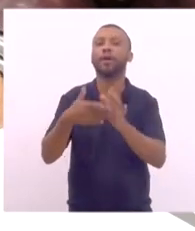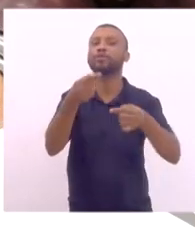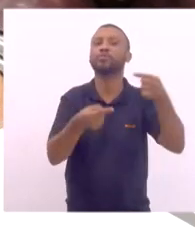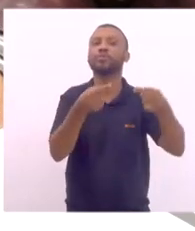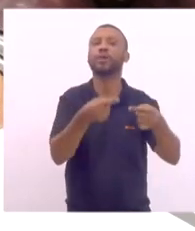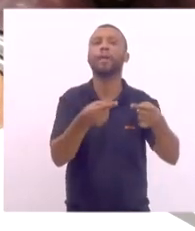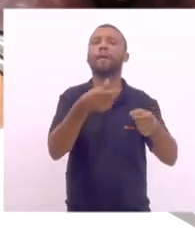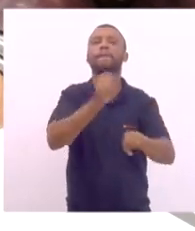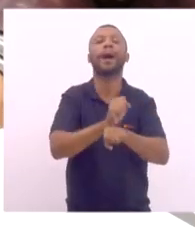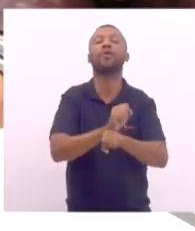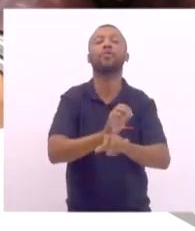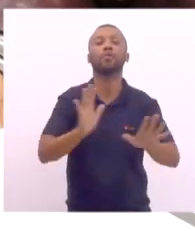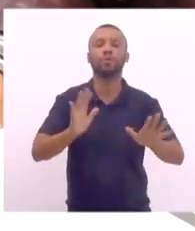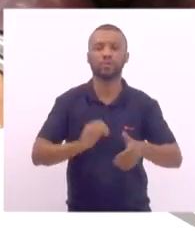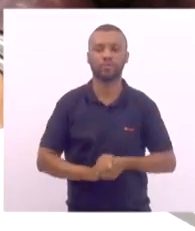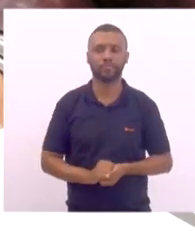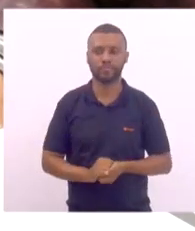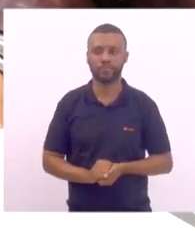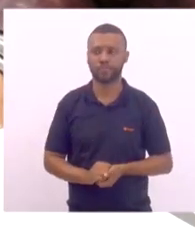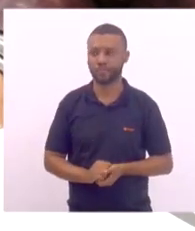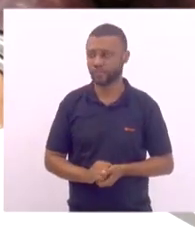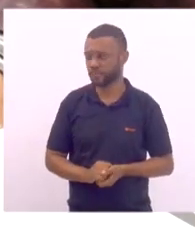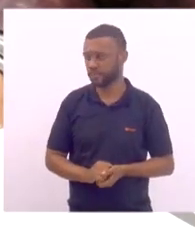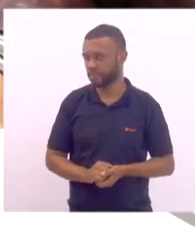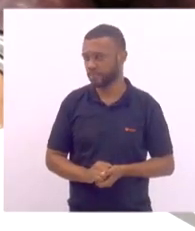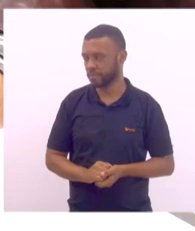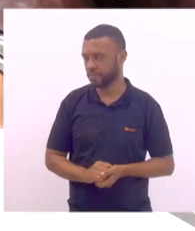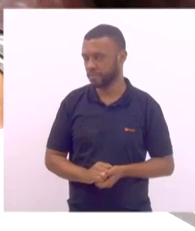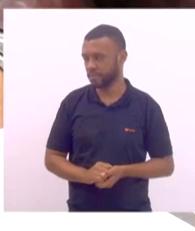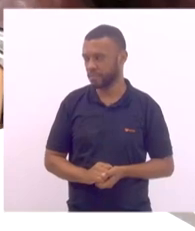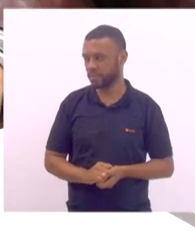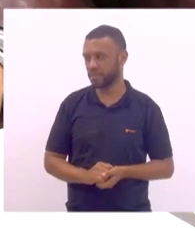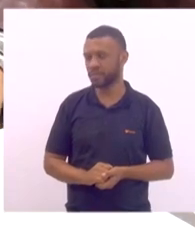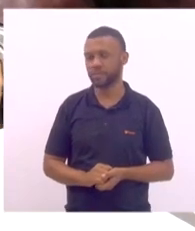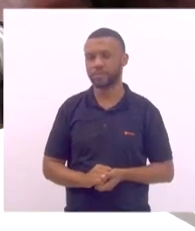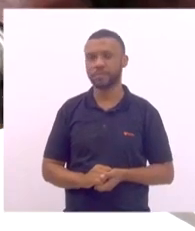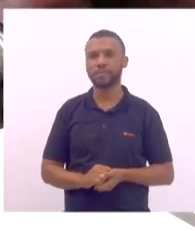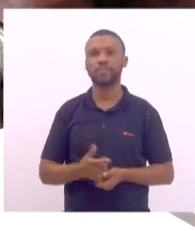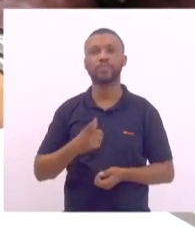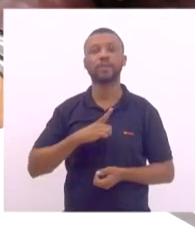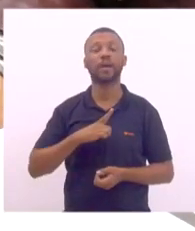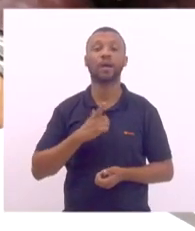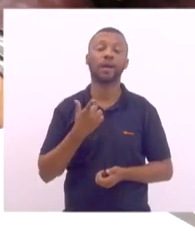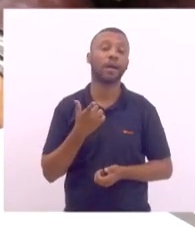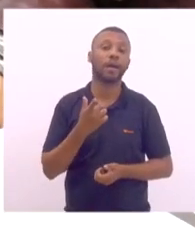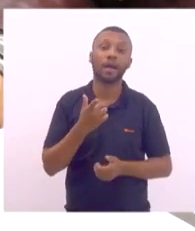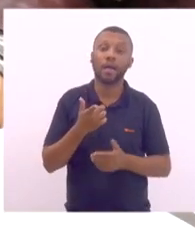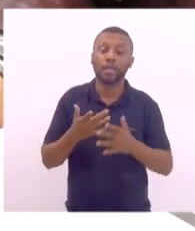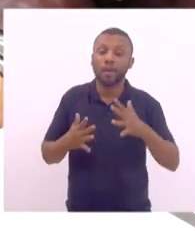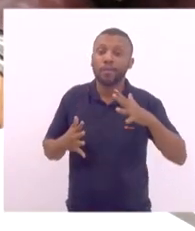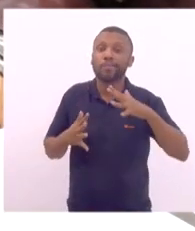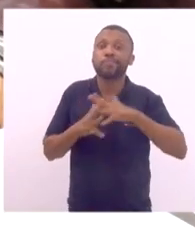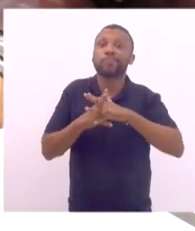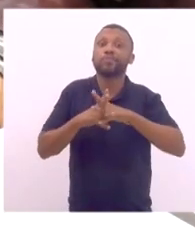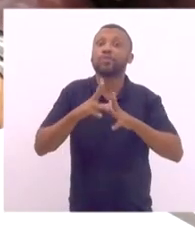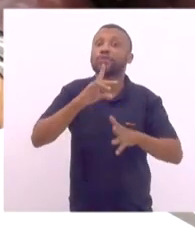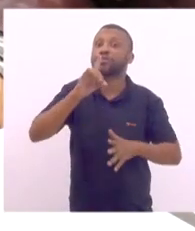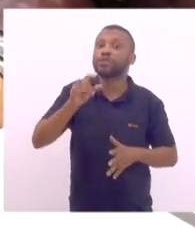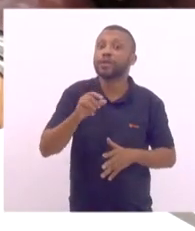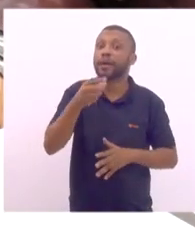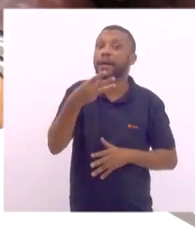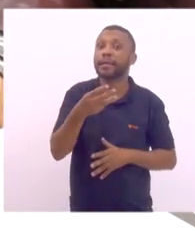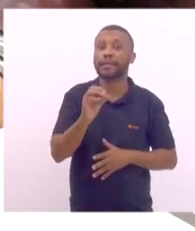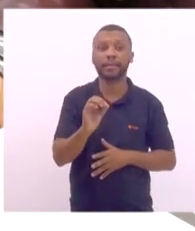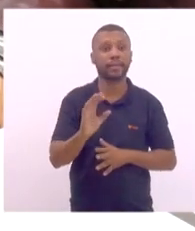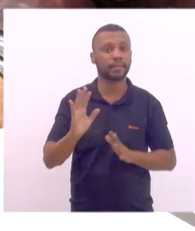Hoje. Mas quinta-feira pode não ter quórum, Luiz. Por isso que eu botei... Mas aí eu estouro o dia 30, presidente. Ah, por causa do... Mas